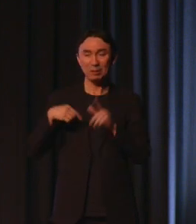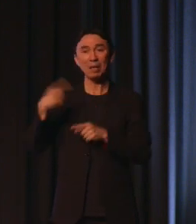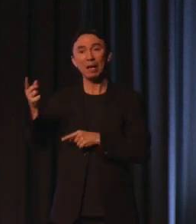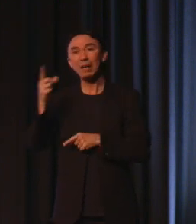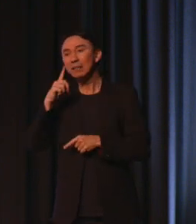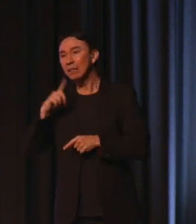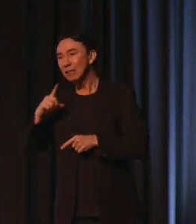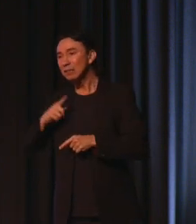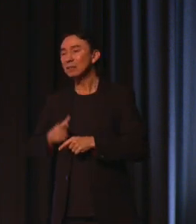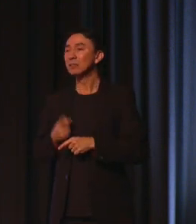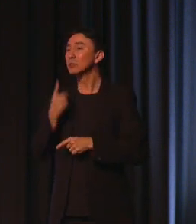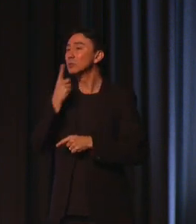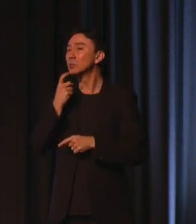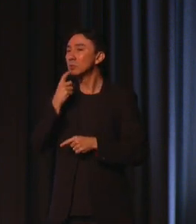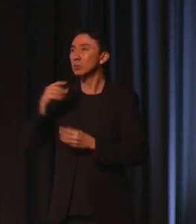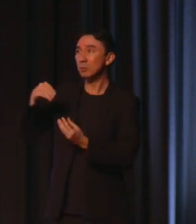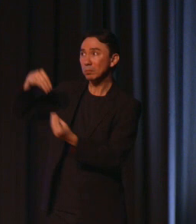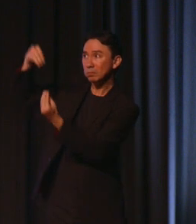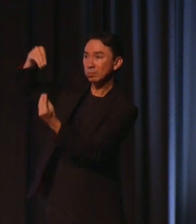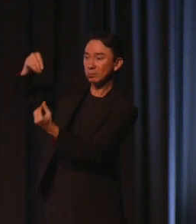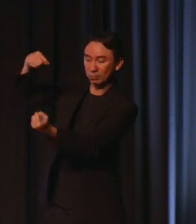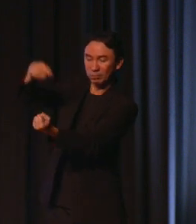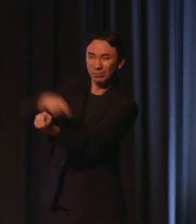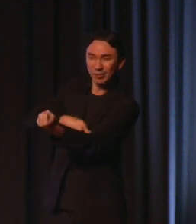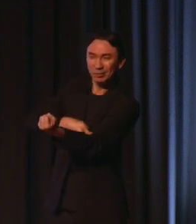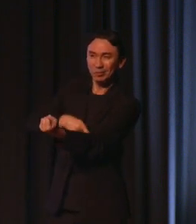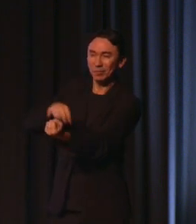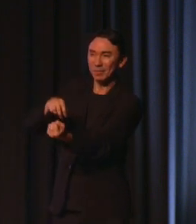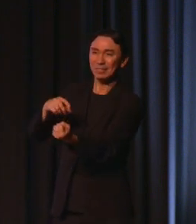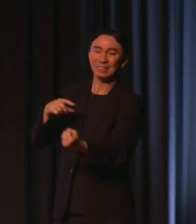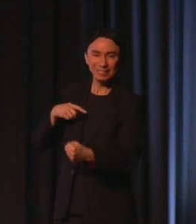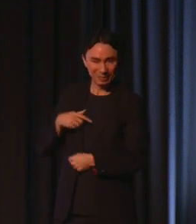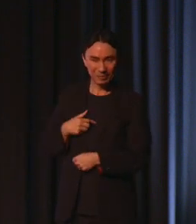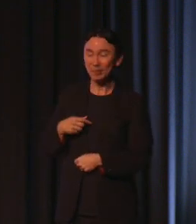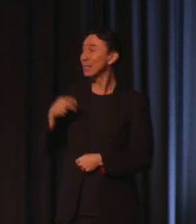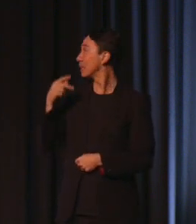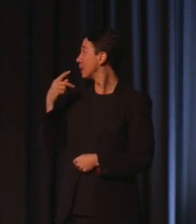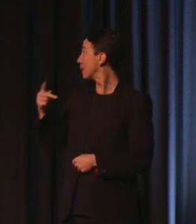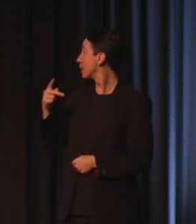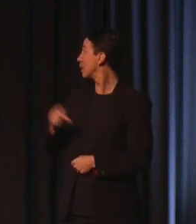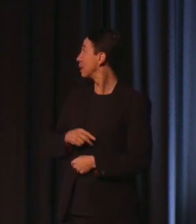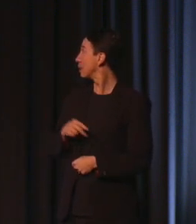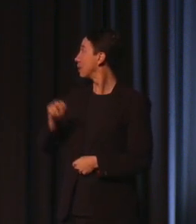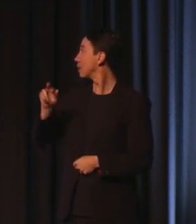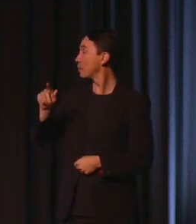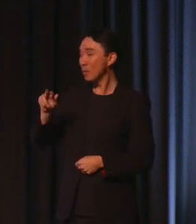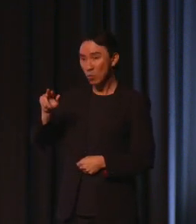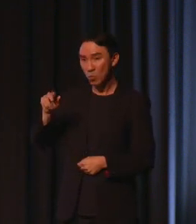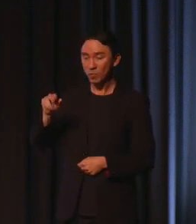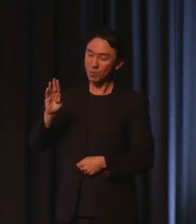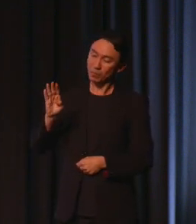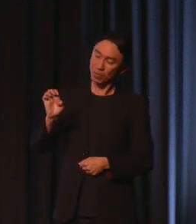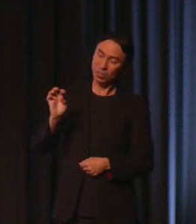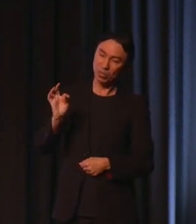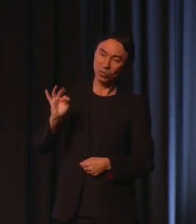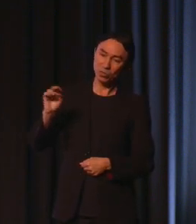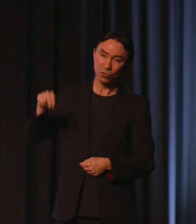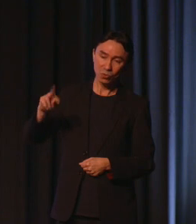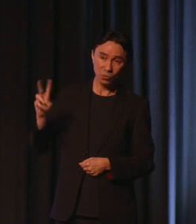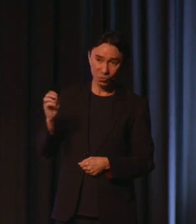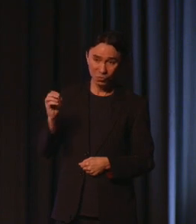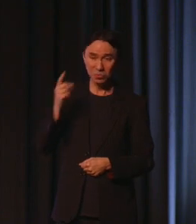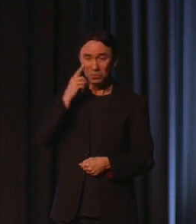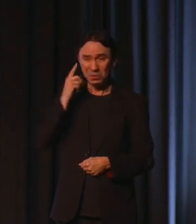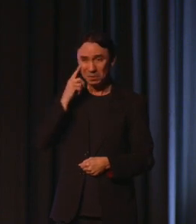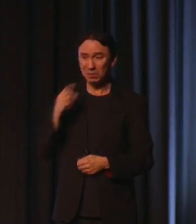sanguínea. Seu irmão, o Betinho, foi torturado, exilado, e quando voltou ao